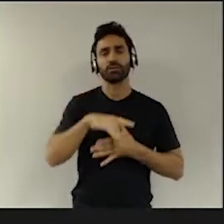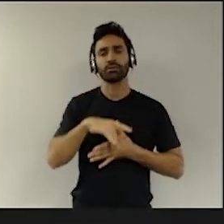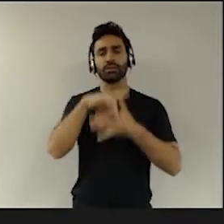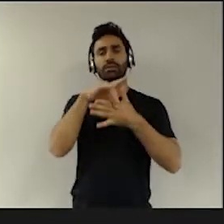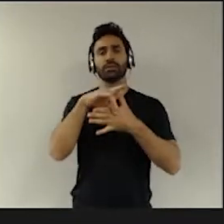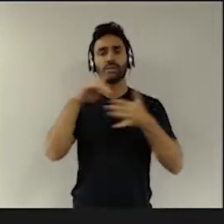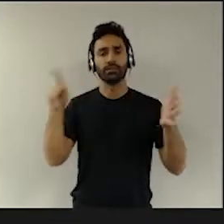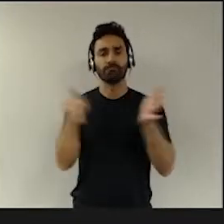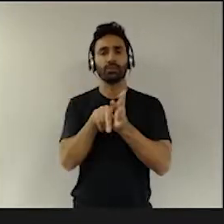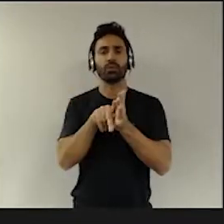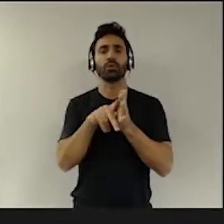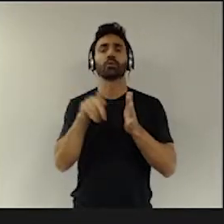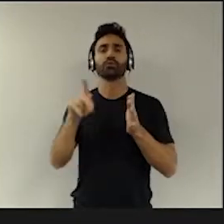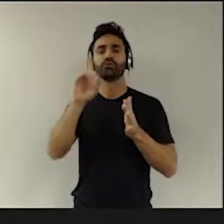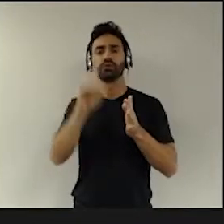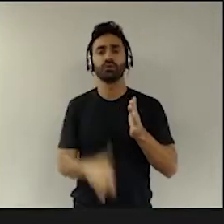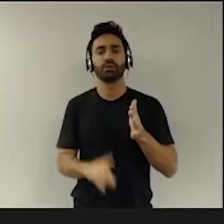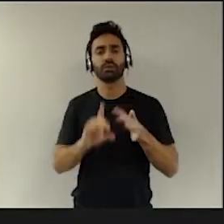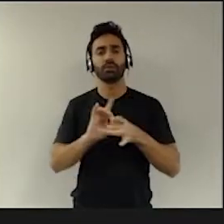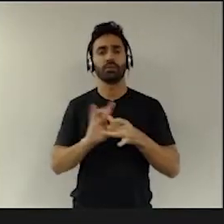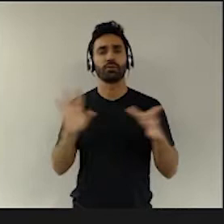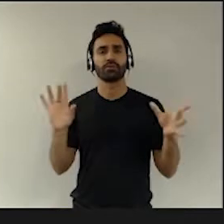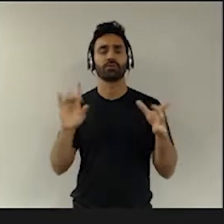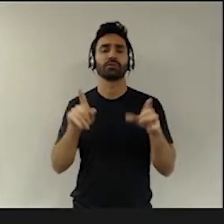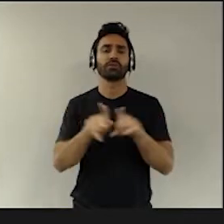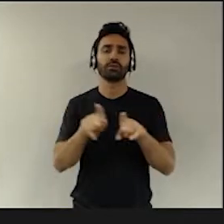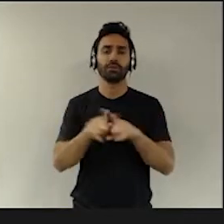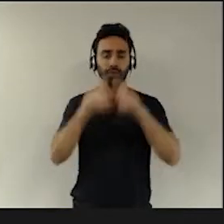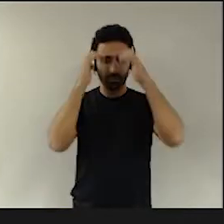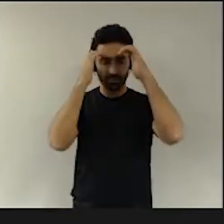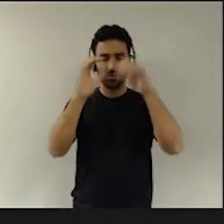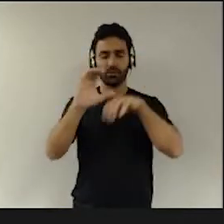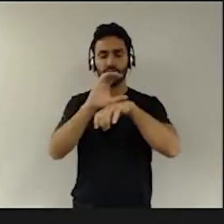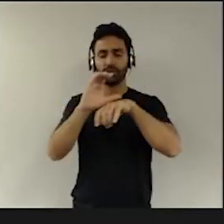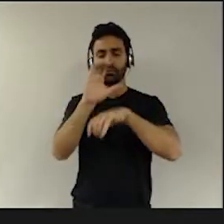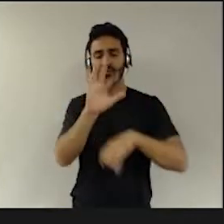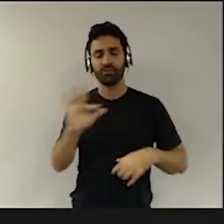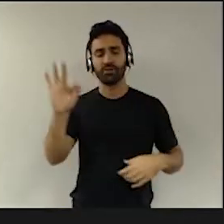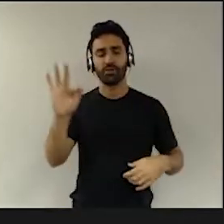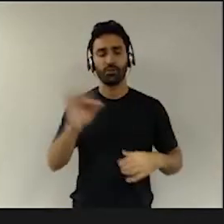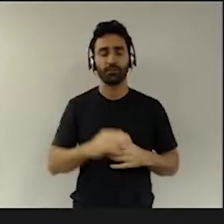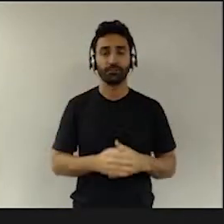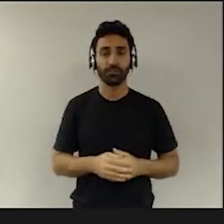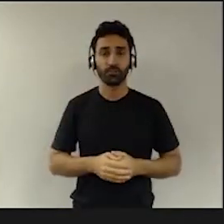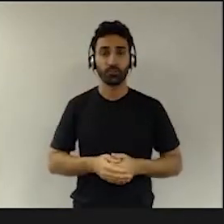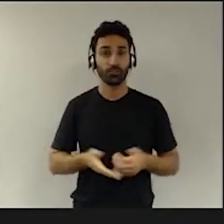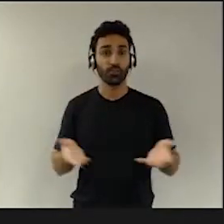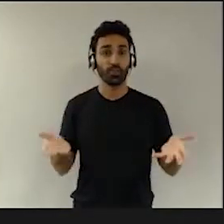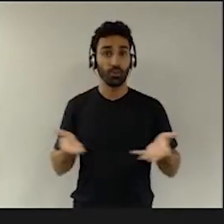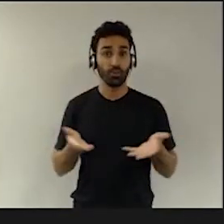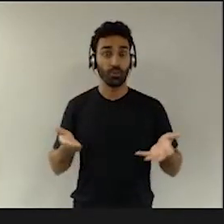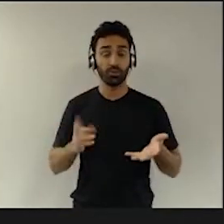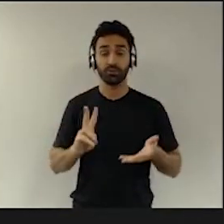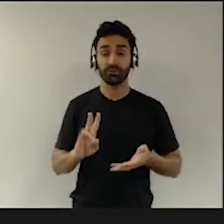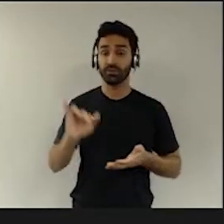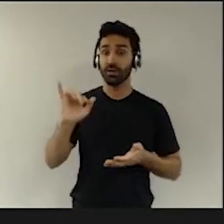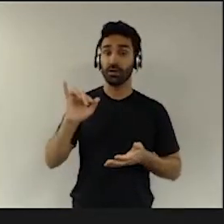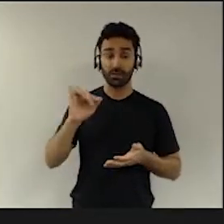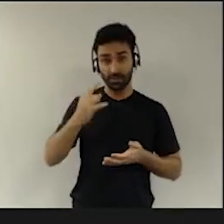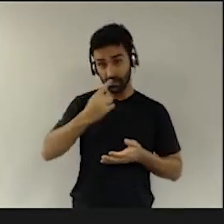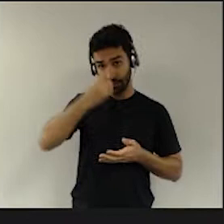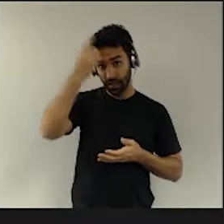pela classe, pelo direito, pela democracia, pela Constituição Federal. Hoje nos brindarão com suas ideias